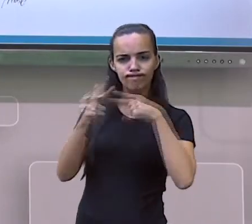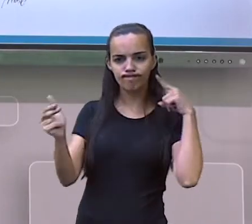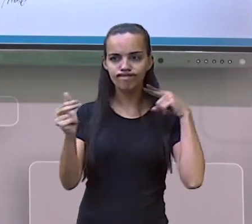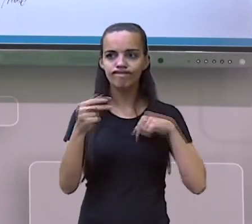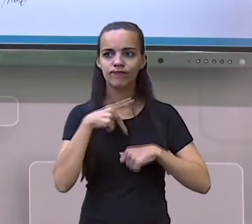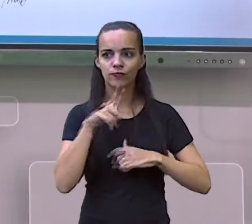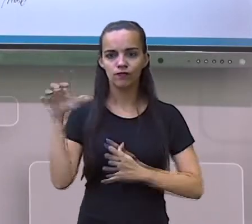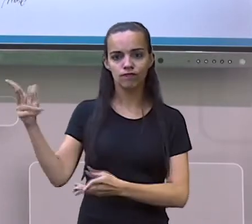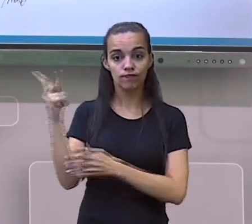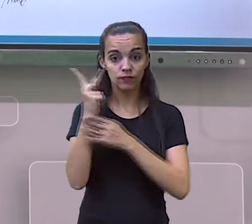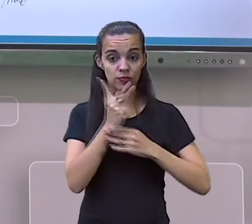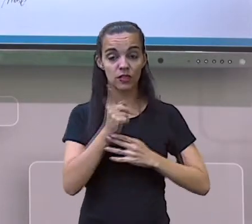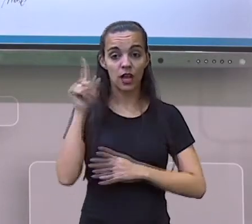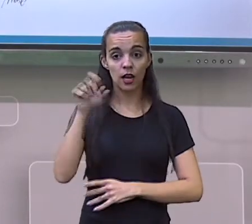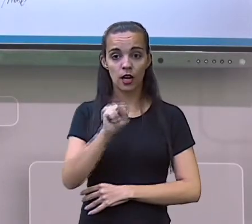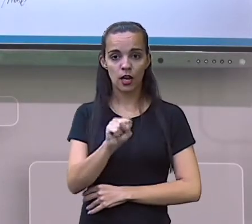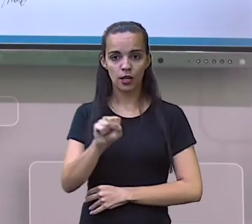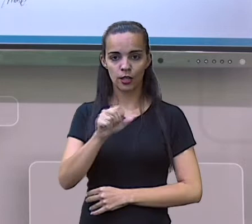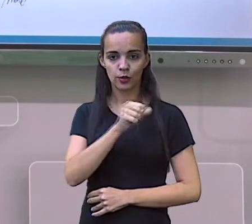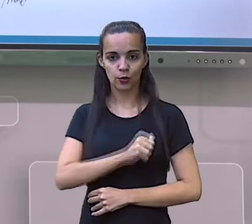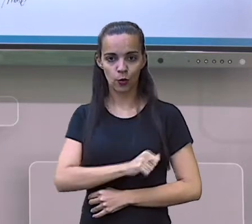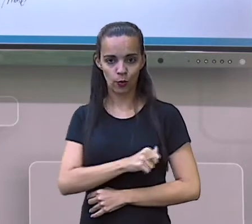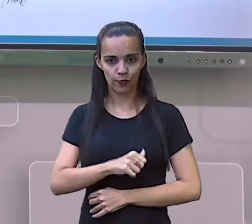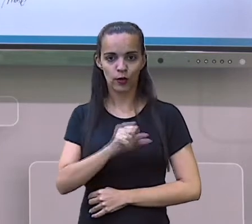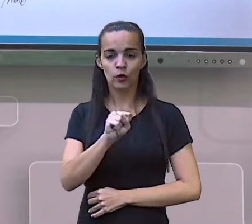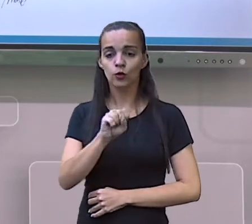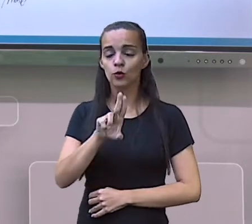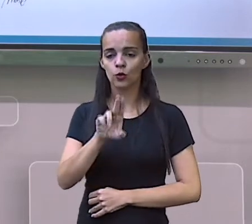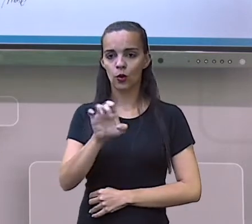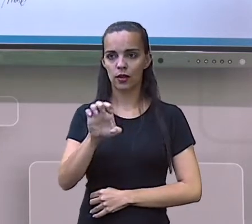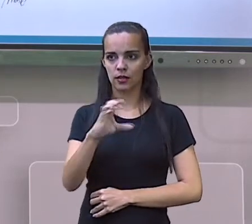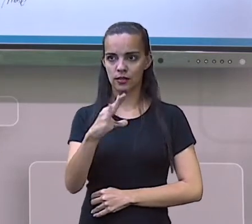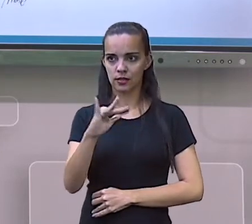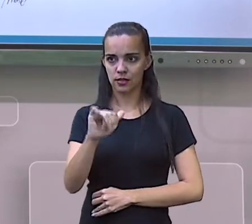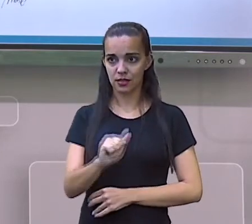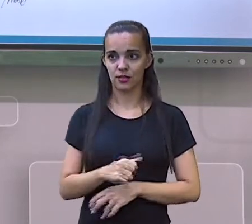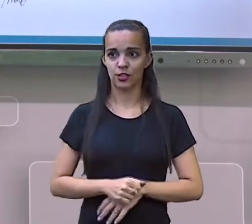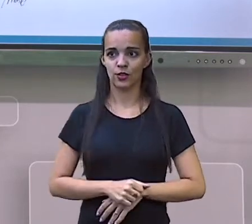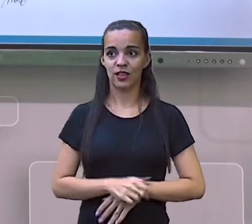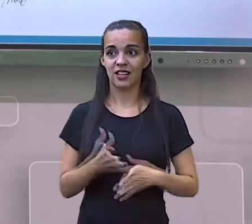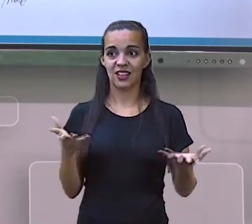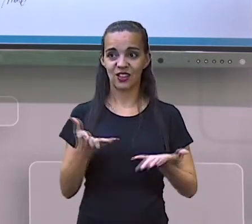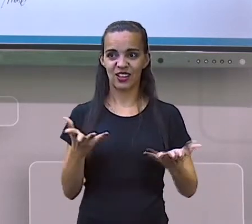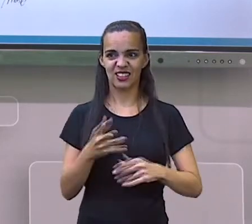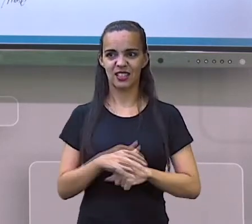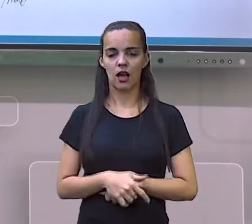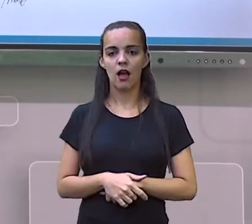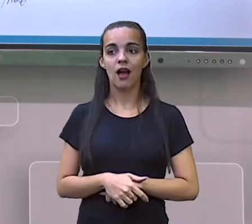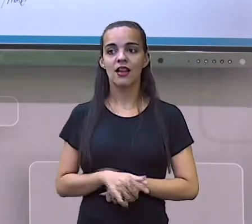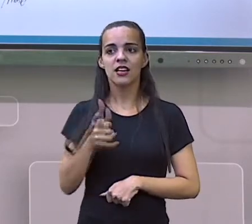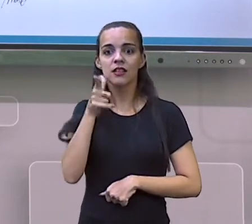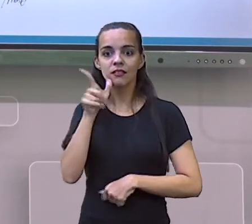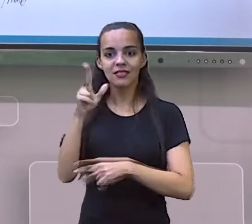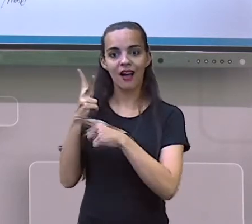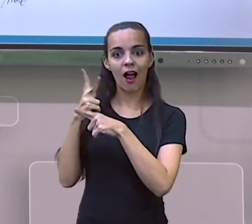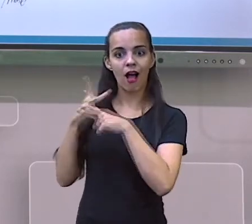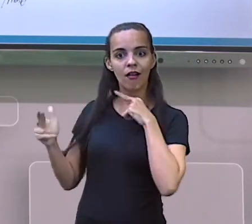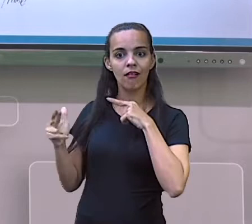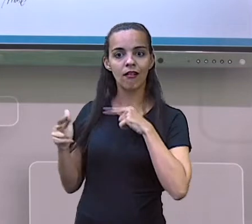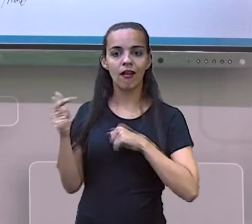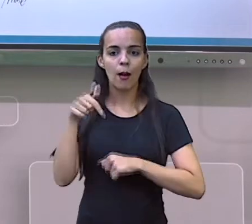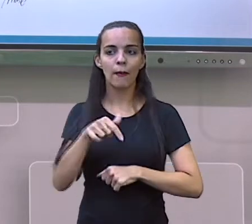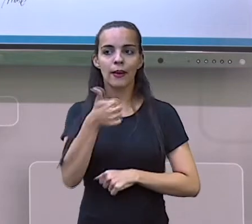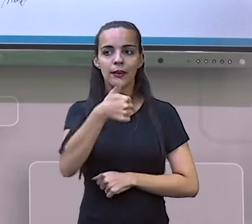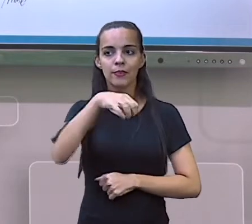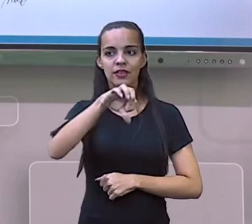título lá na Suécia. Mas até a seleção brasileira conquistar esse título na Suécia, em